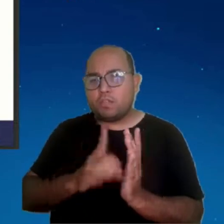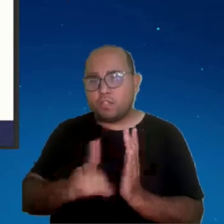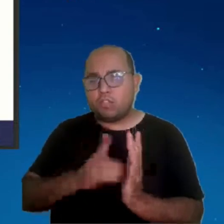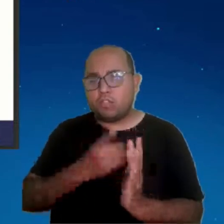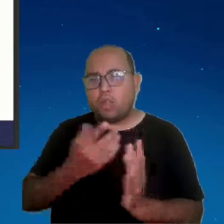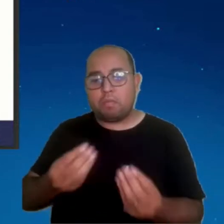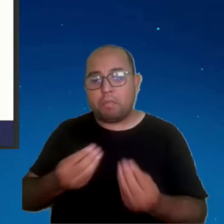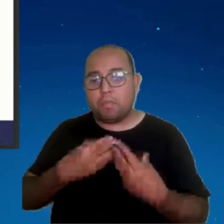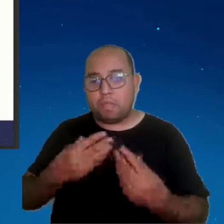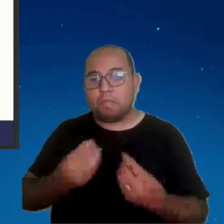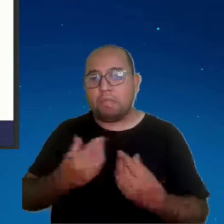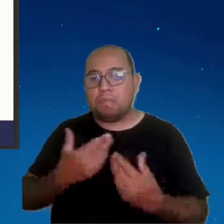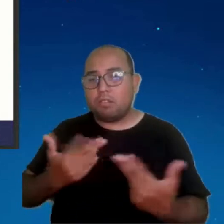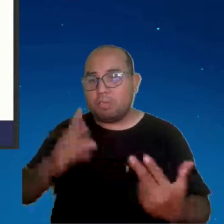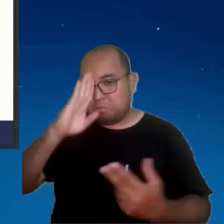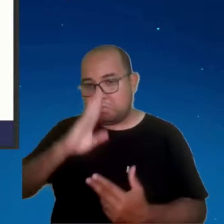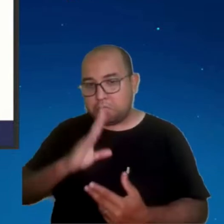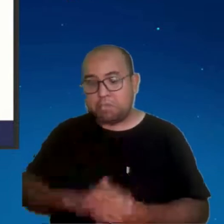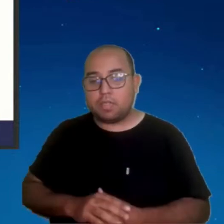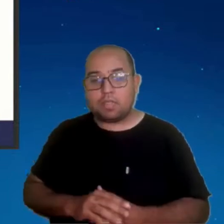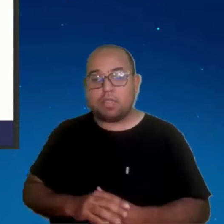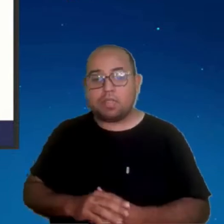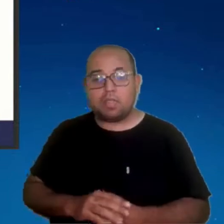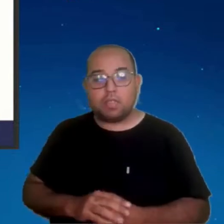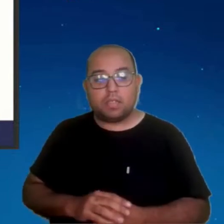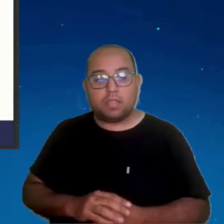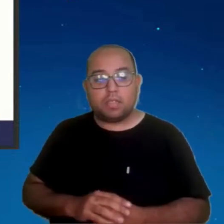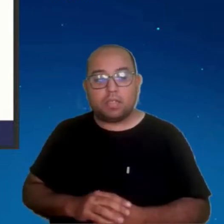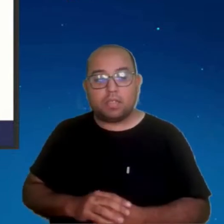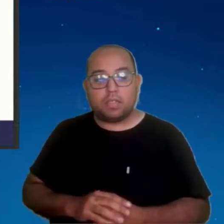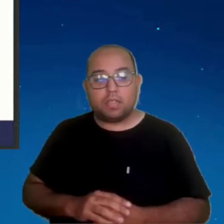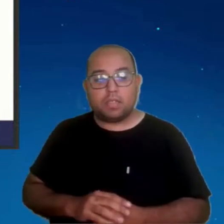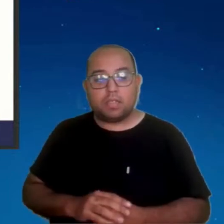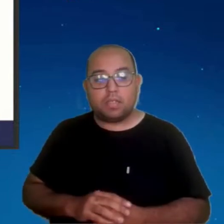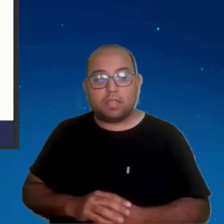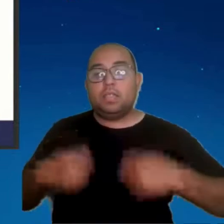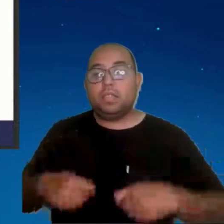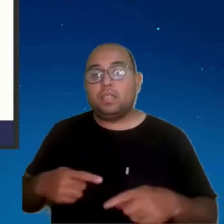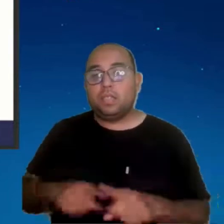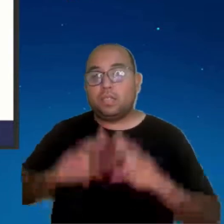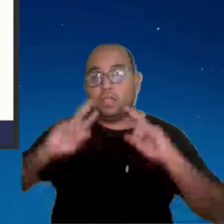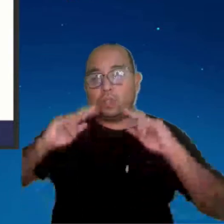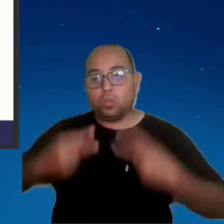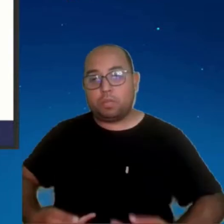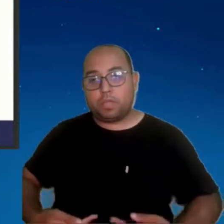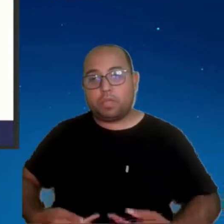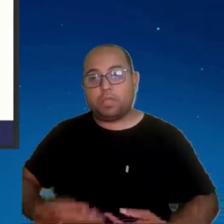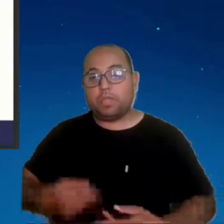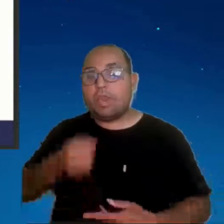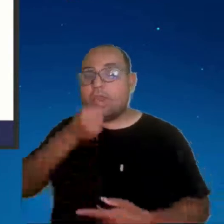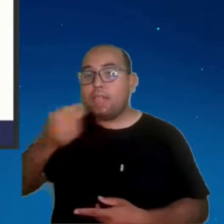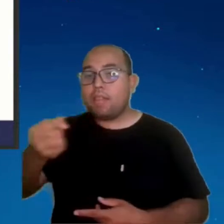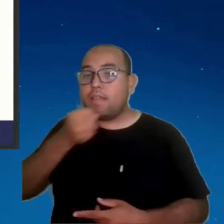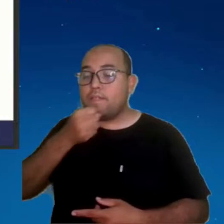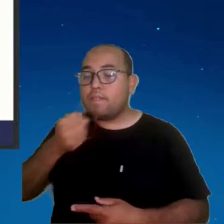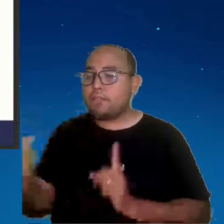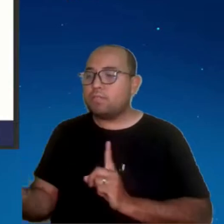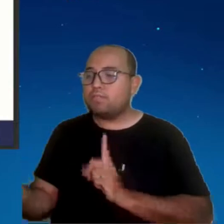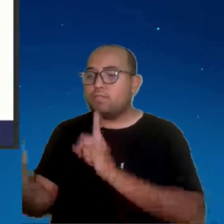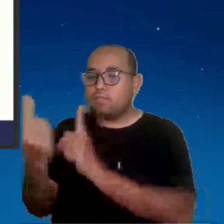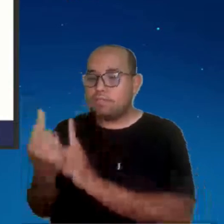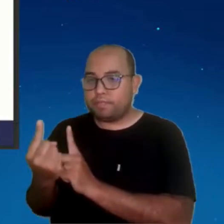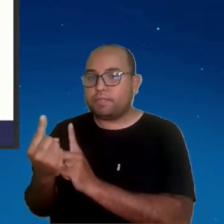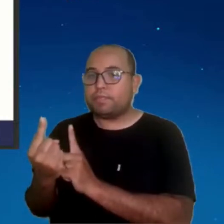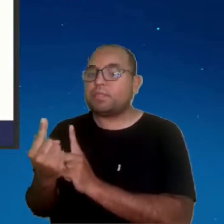tempo, fã. Mas a gente precisa também do humano. As entrevistas precisam ser